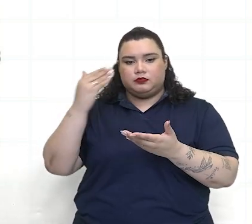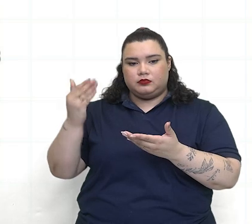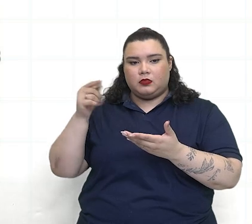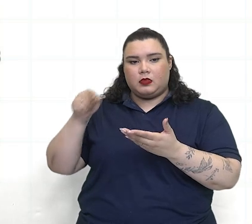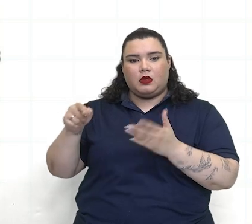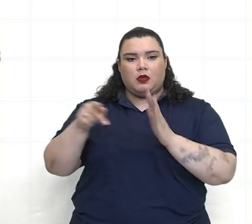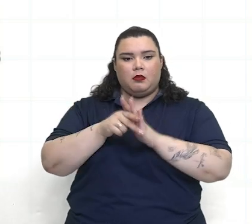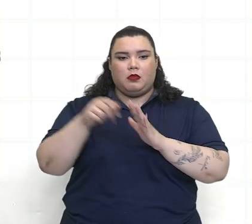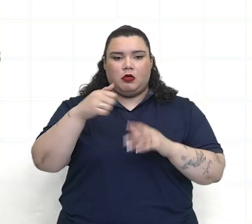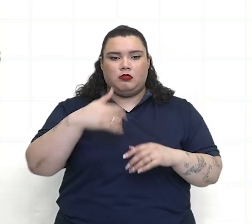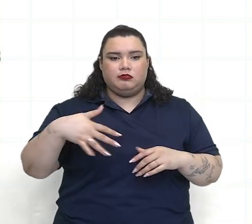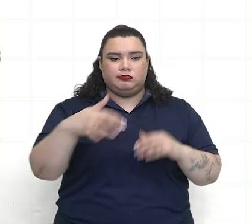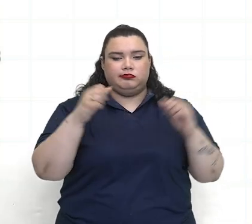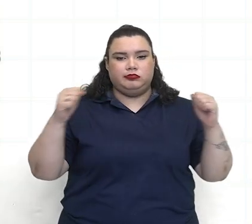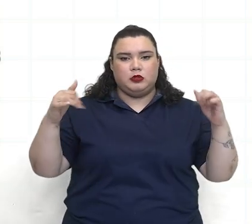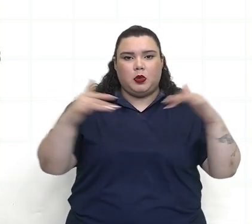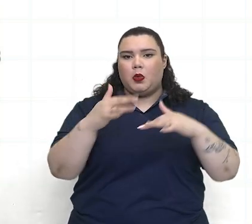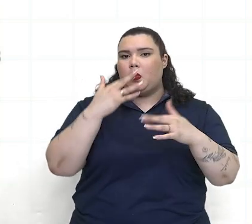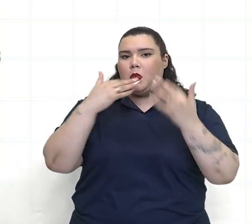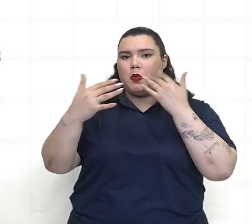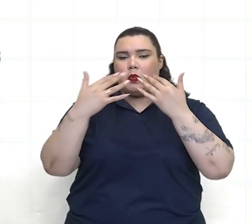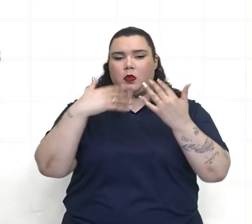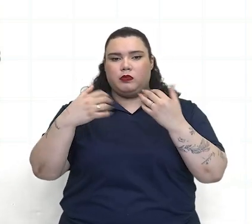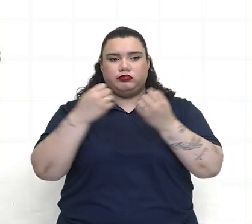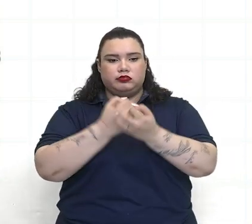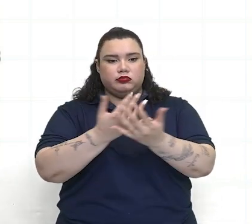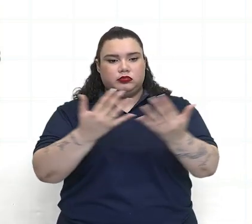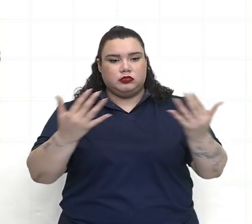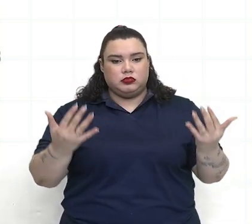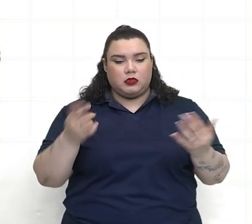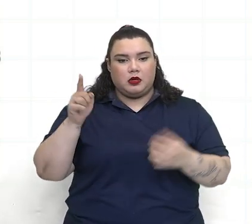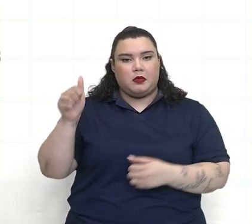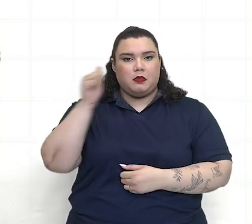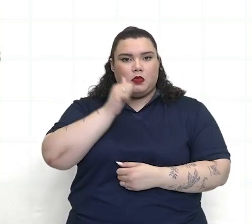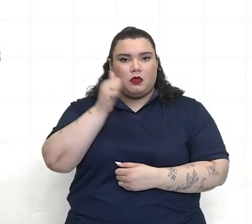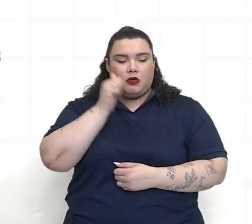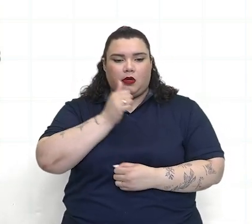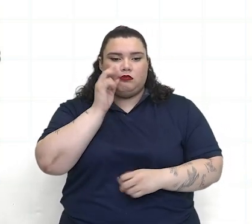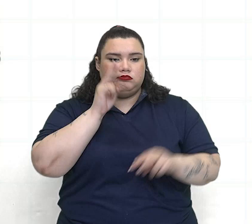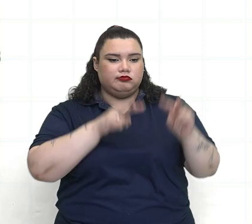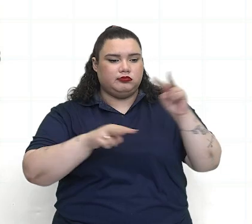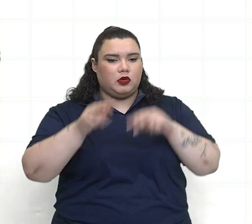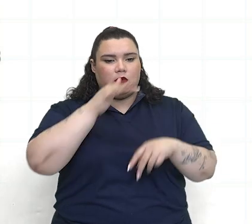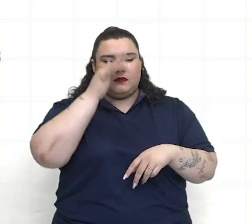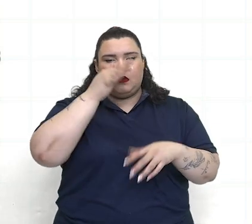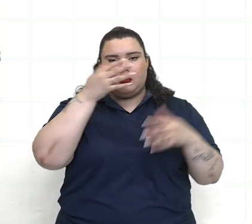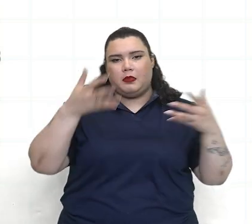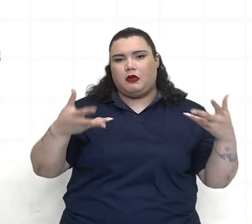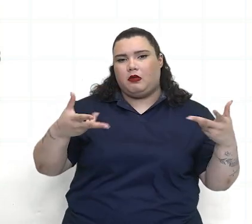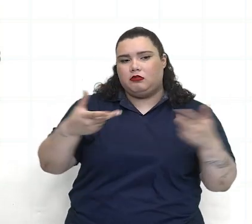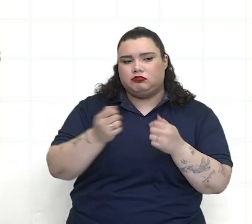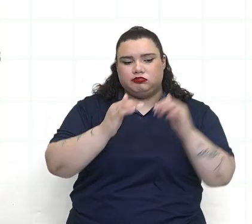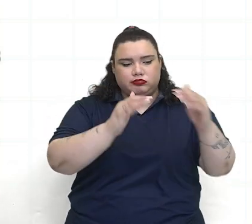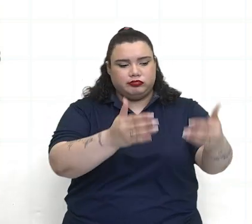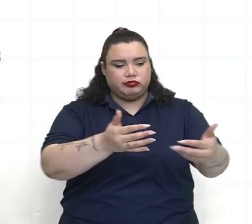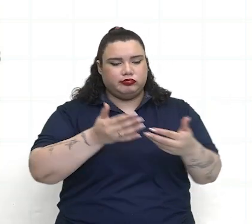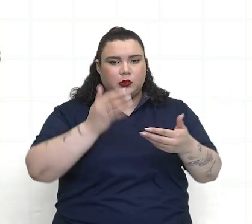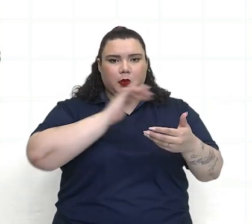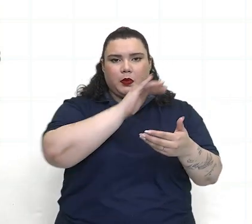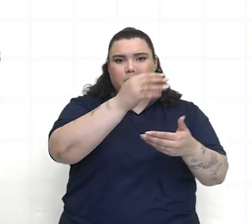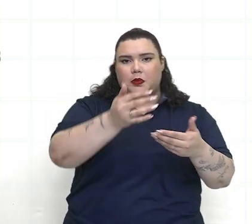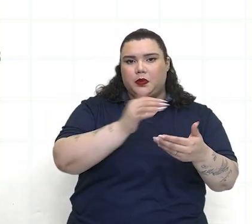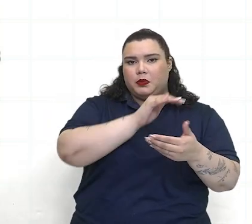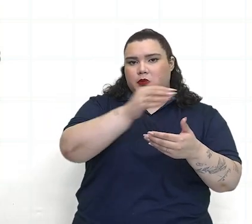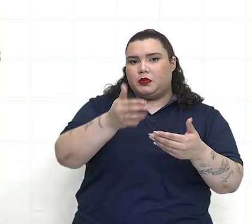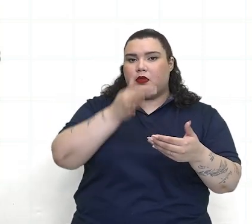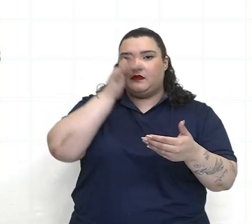esse pequeno espaço com suas aquarelas. Para a florista, as flores são como beijos, são como filhas, são